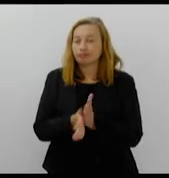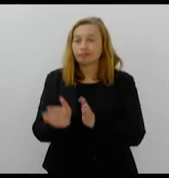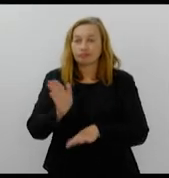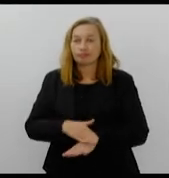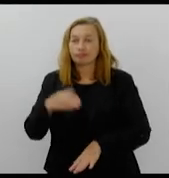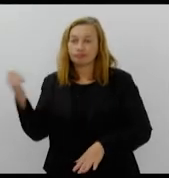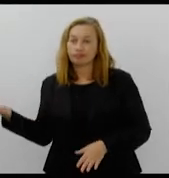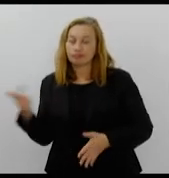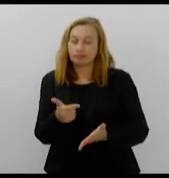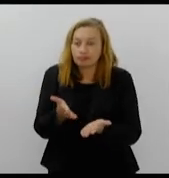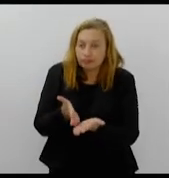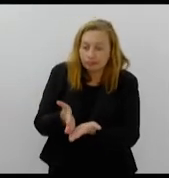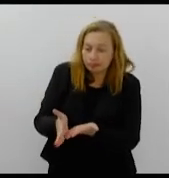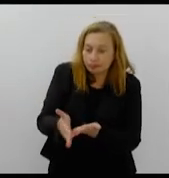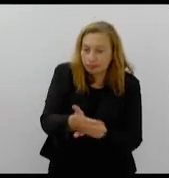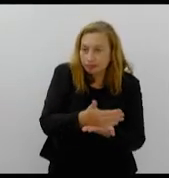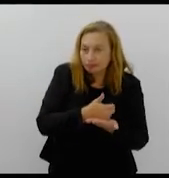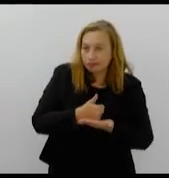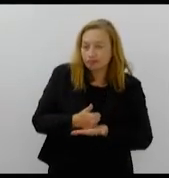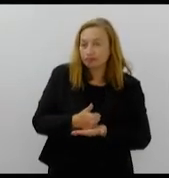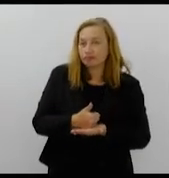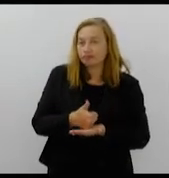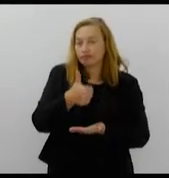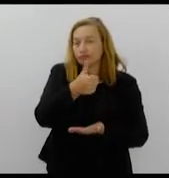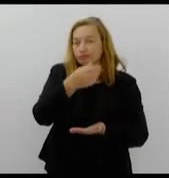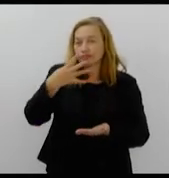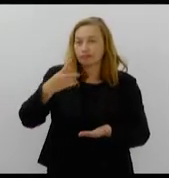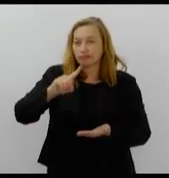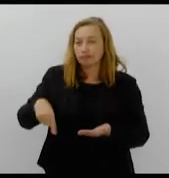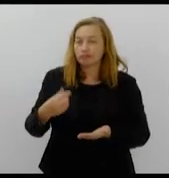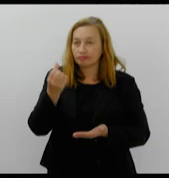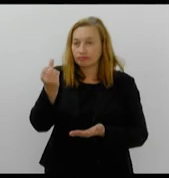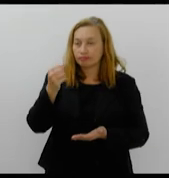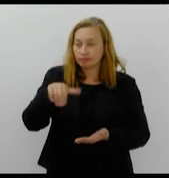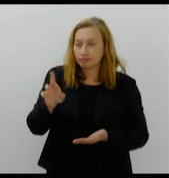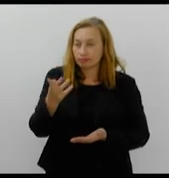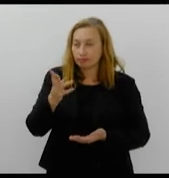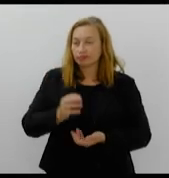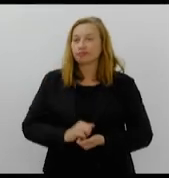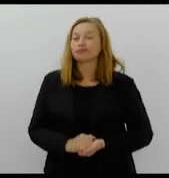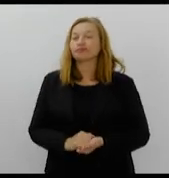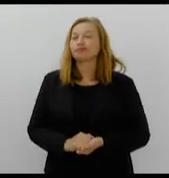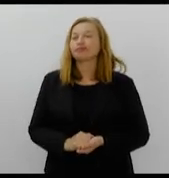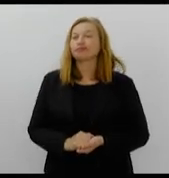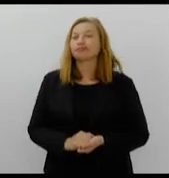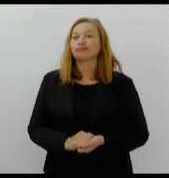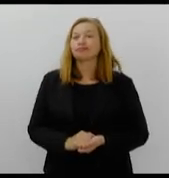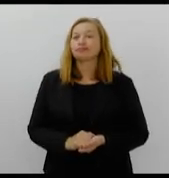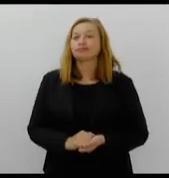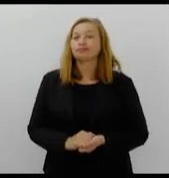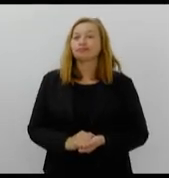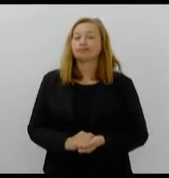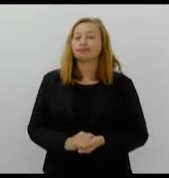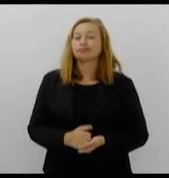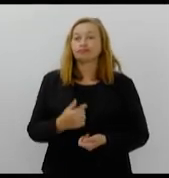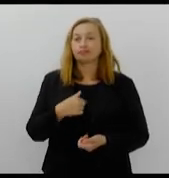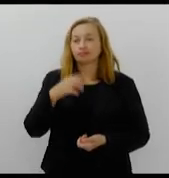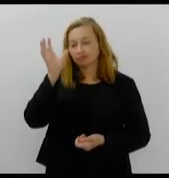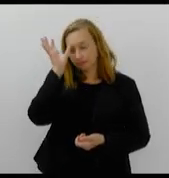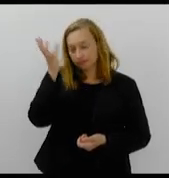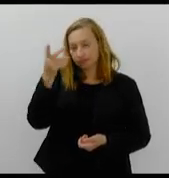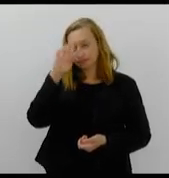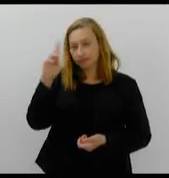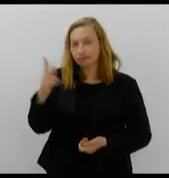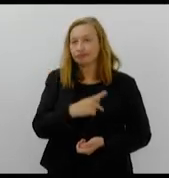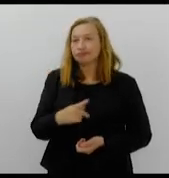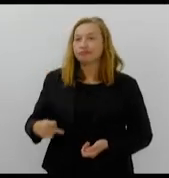em 14,6 bilhões de reais. E eu resolvi, senhor